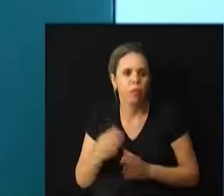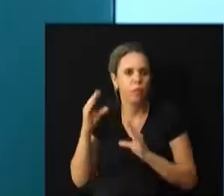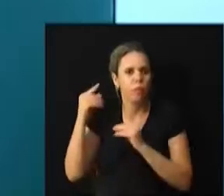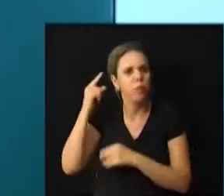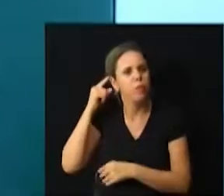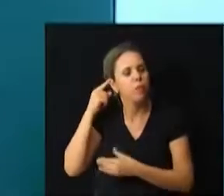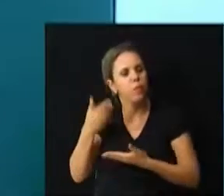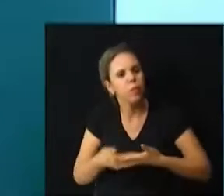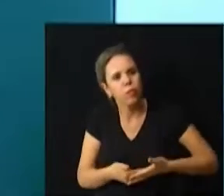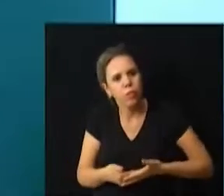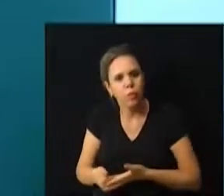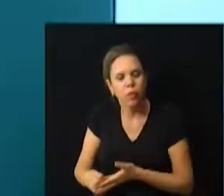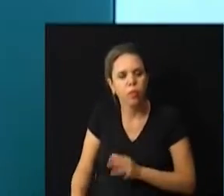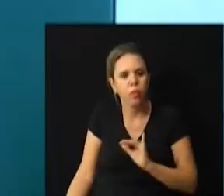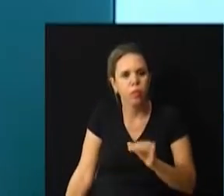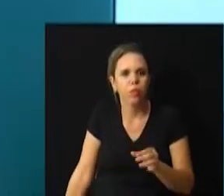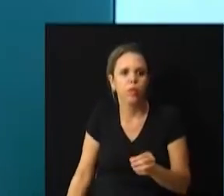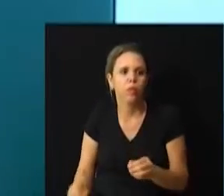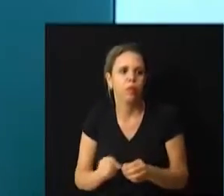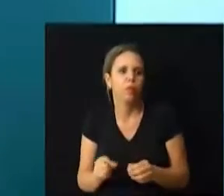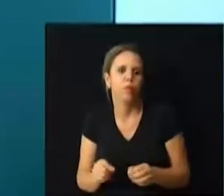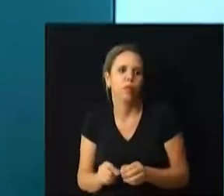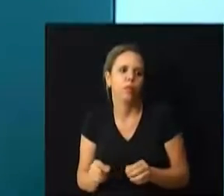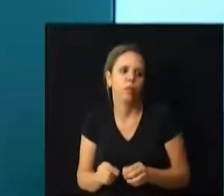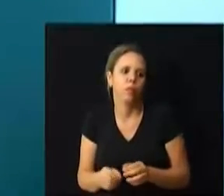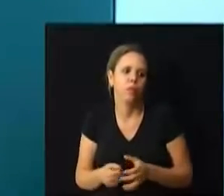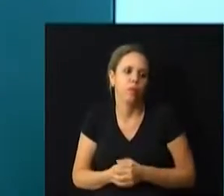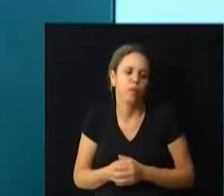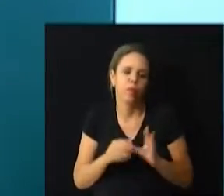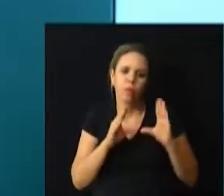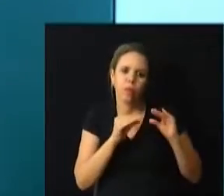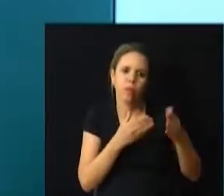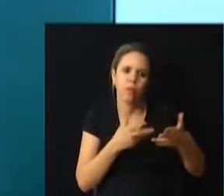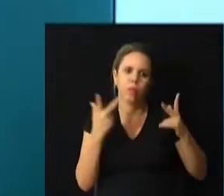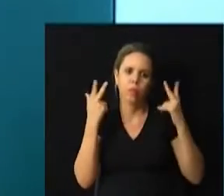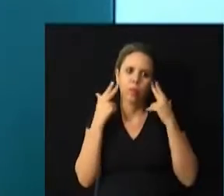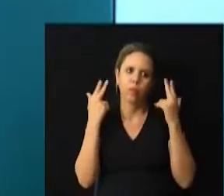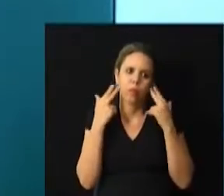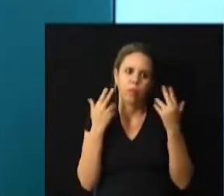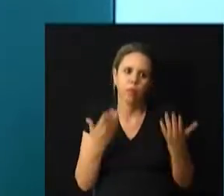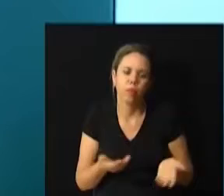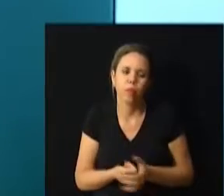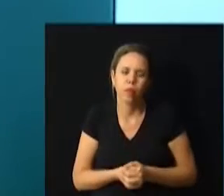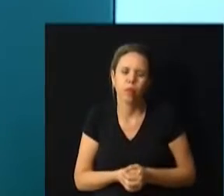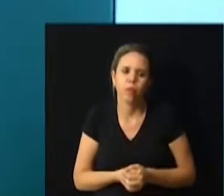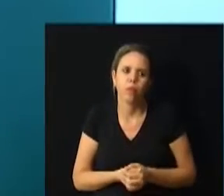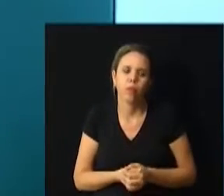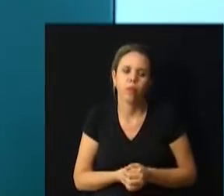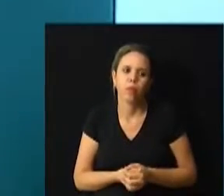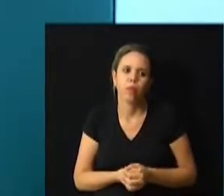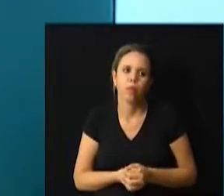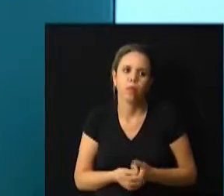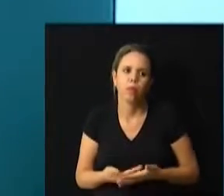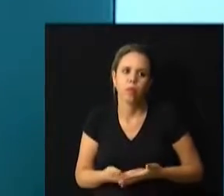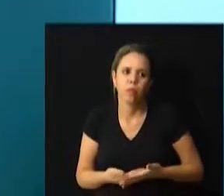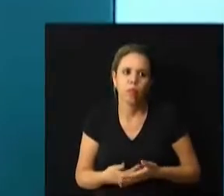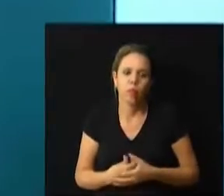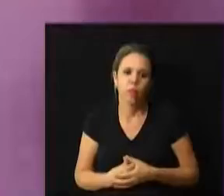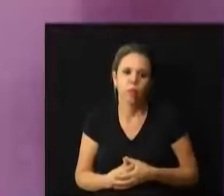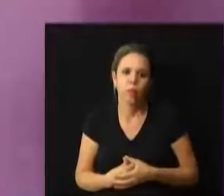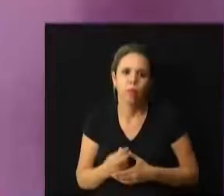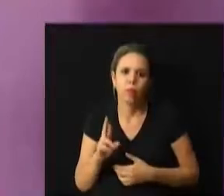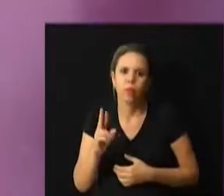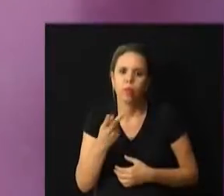A própria cabecinha do nenê já faz um travesseirinho natural, né? A nuquinha do nenê